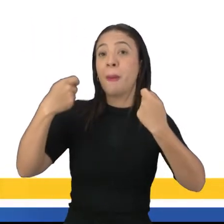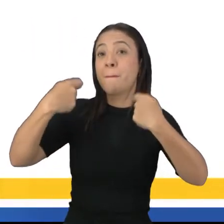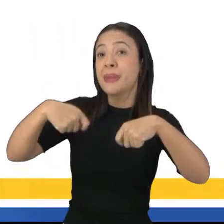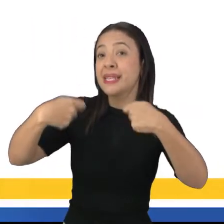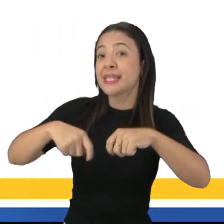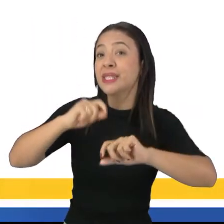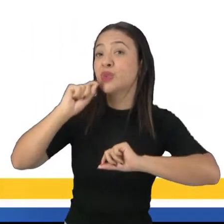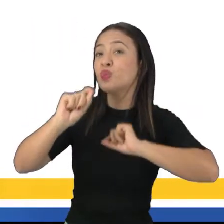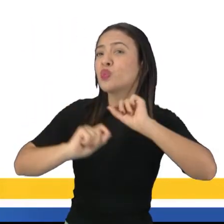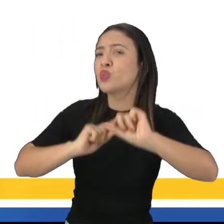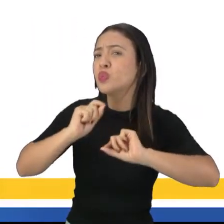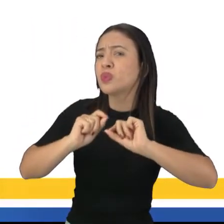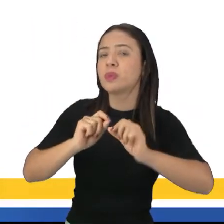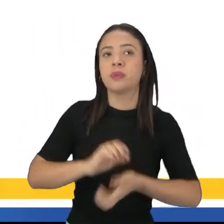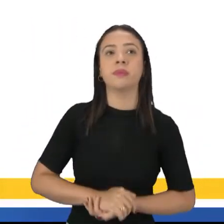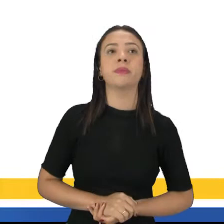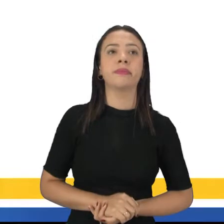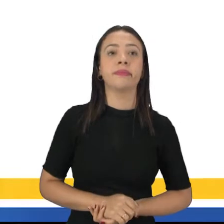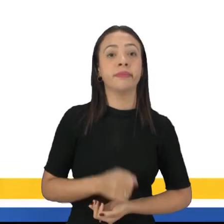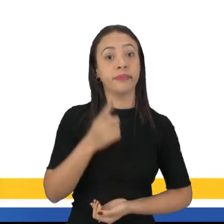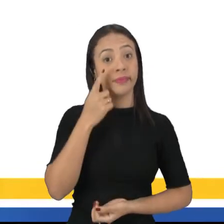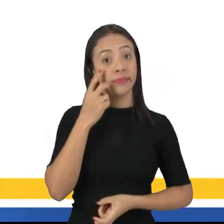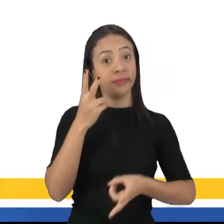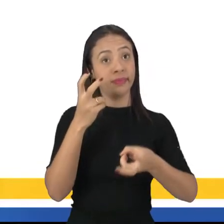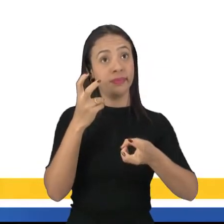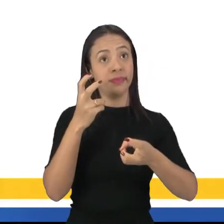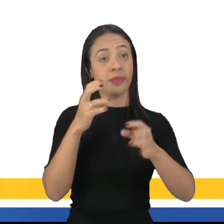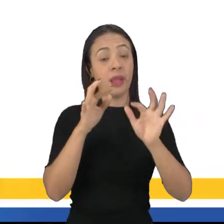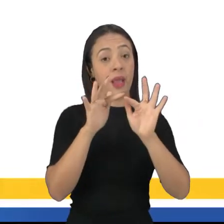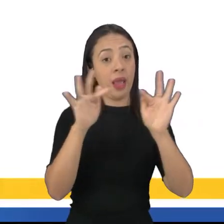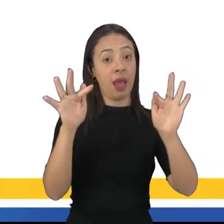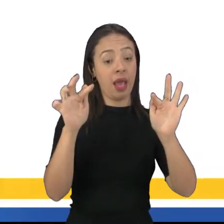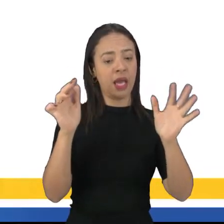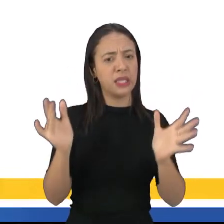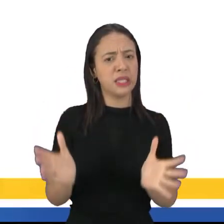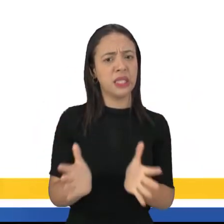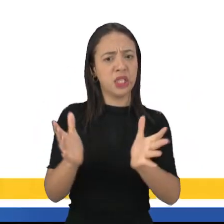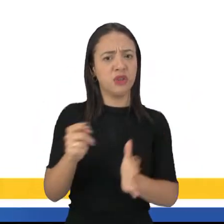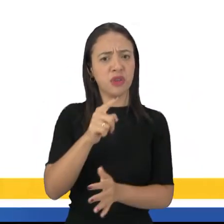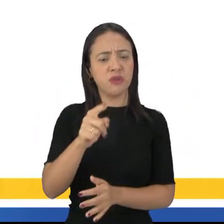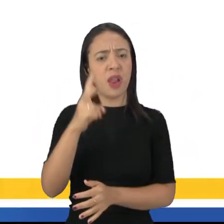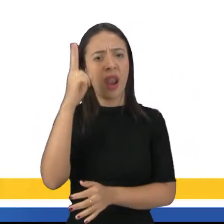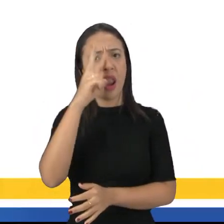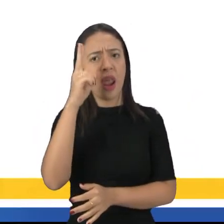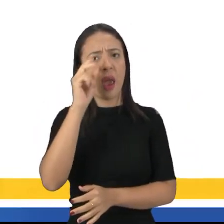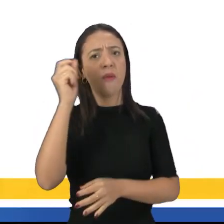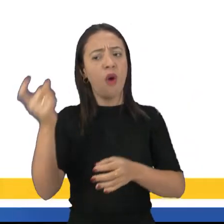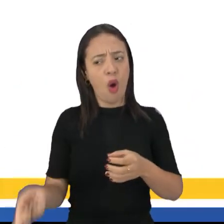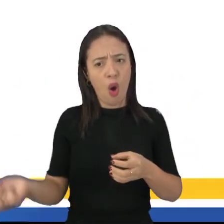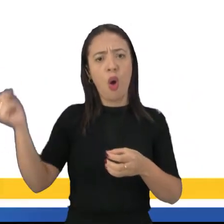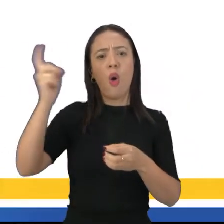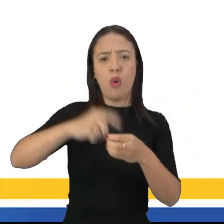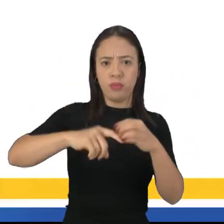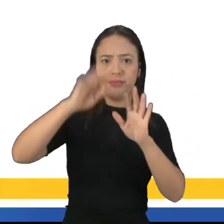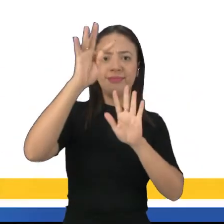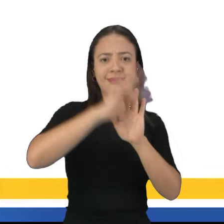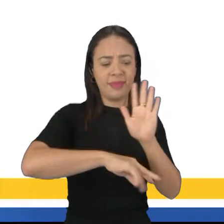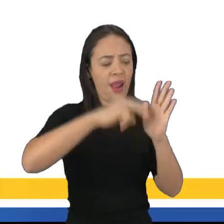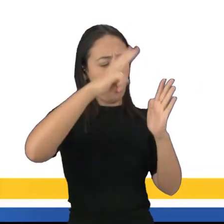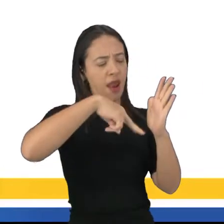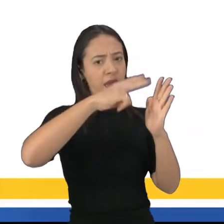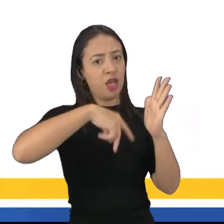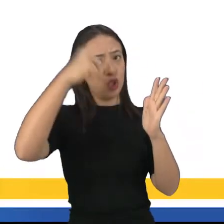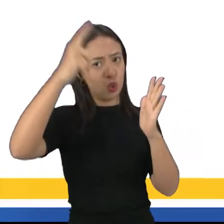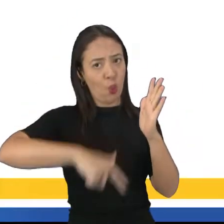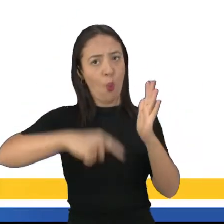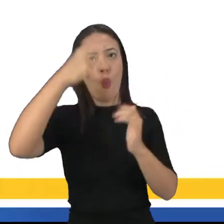necessidade de. Então, veja, o enunciado provoca que você retorne ao texto,